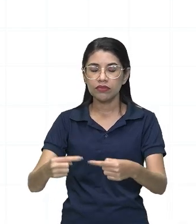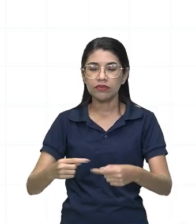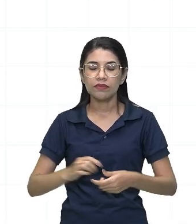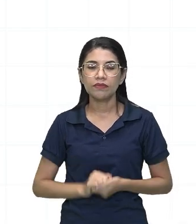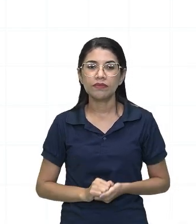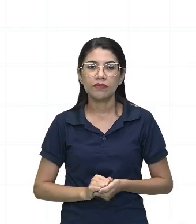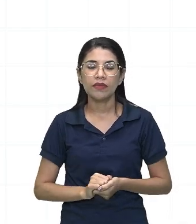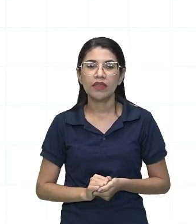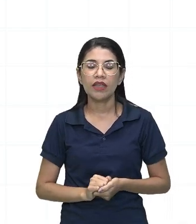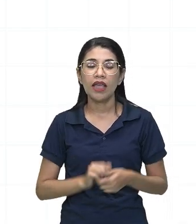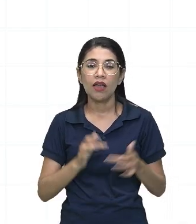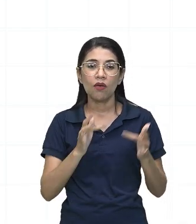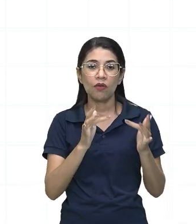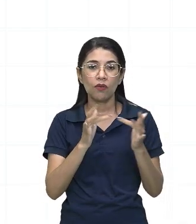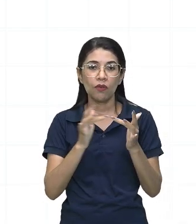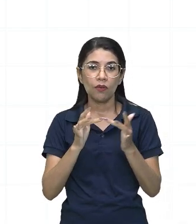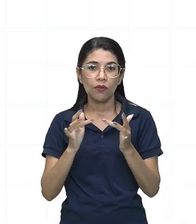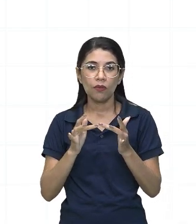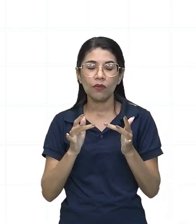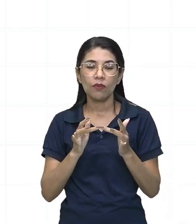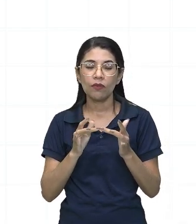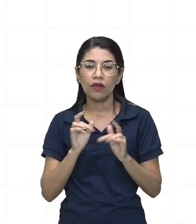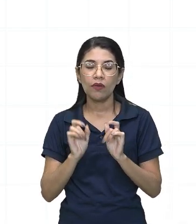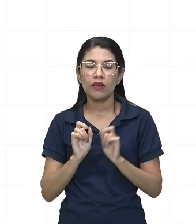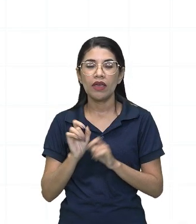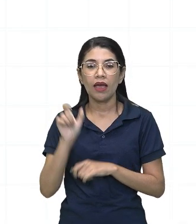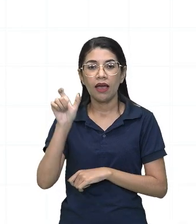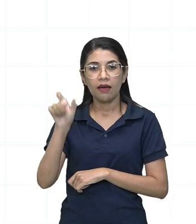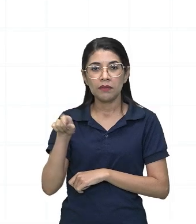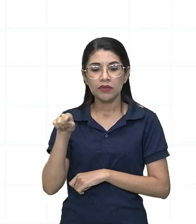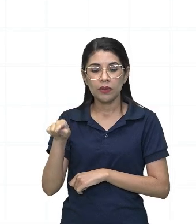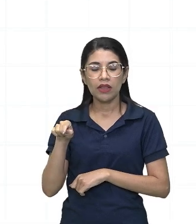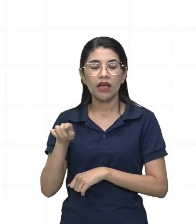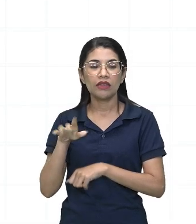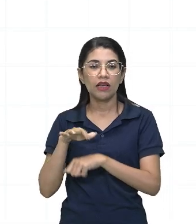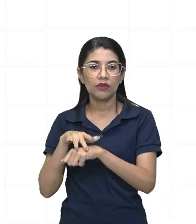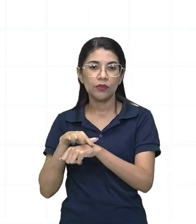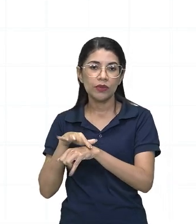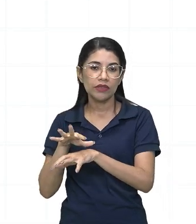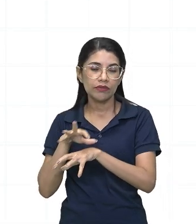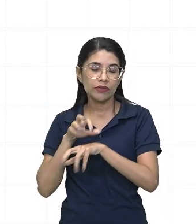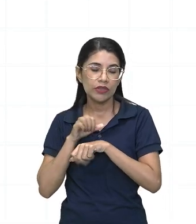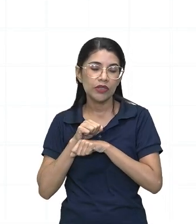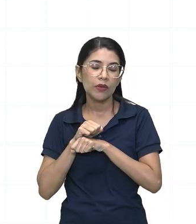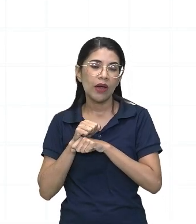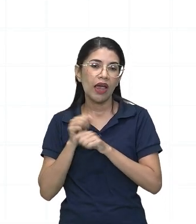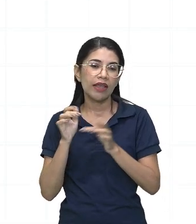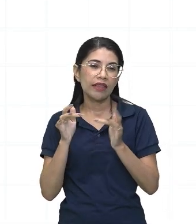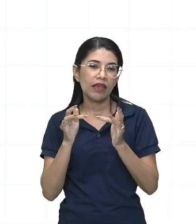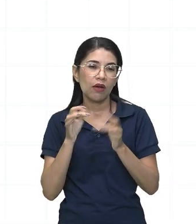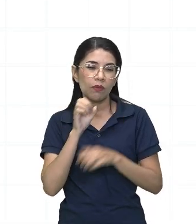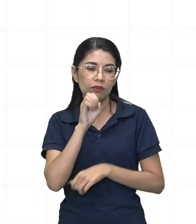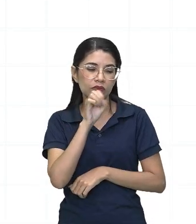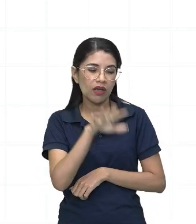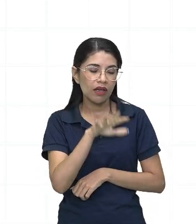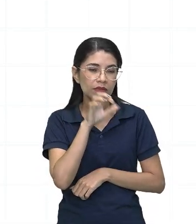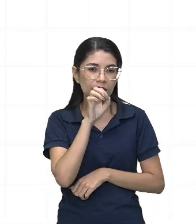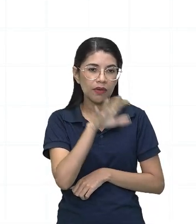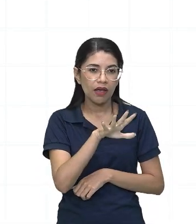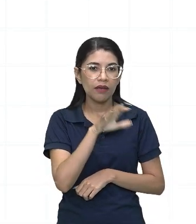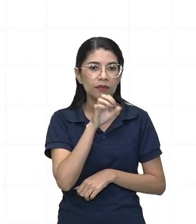feita pelo contato com secreções de um paciente infectado, como saliva, muco e até mesmo